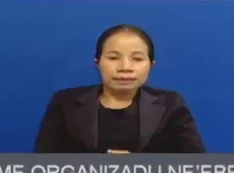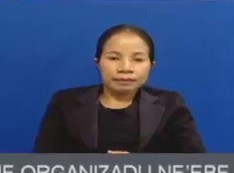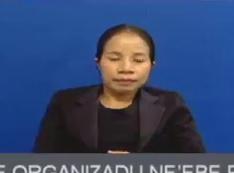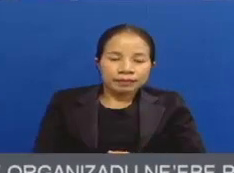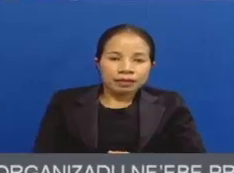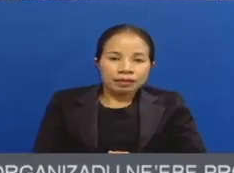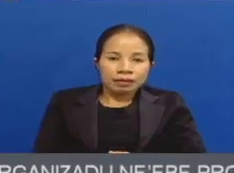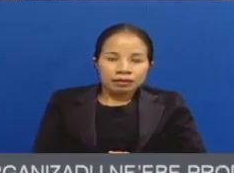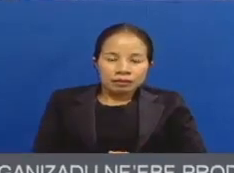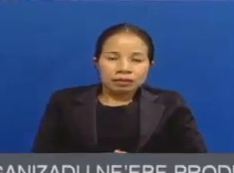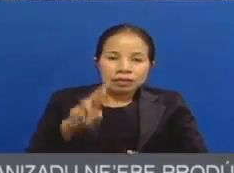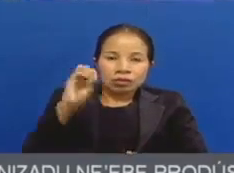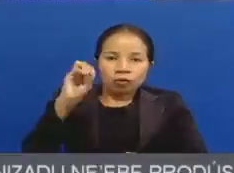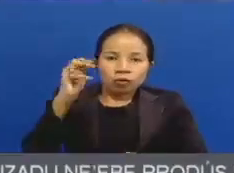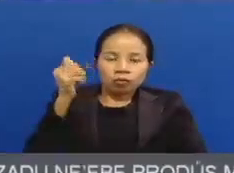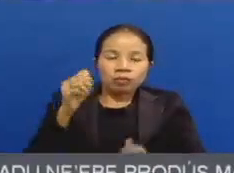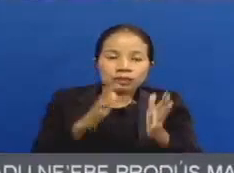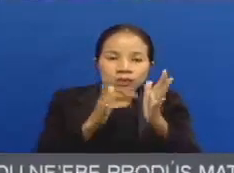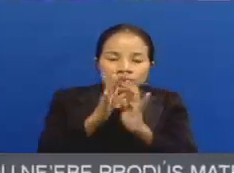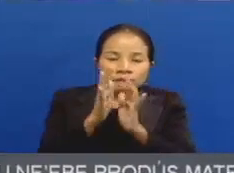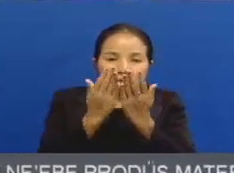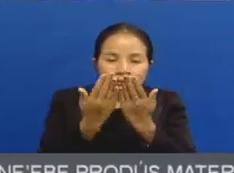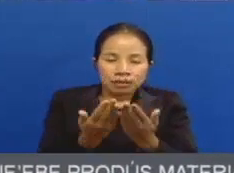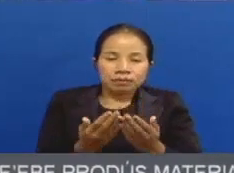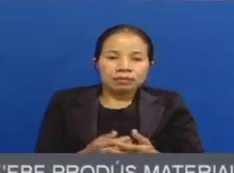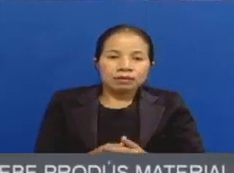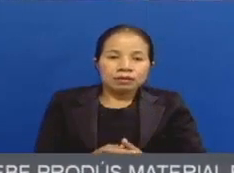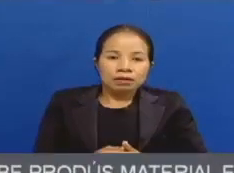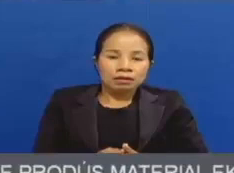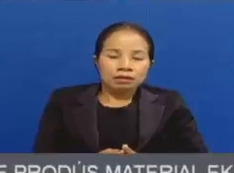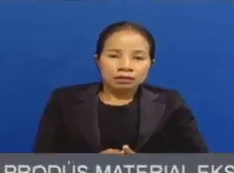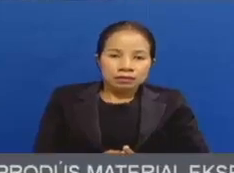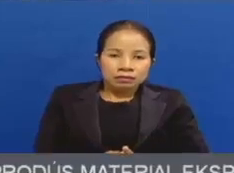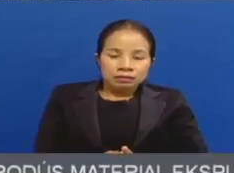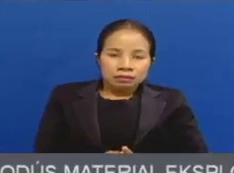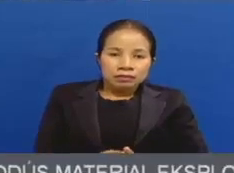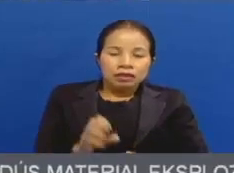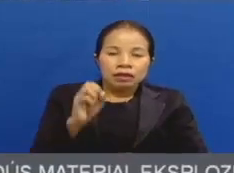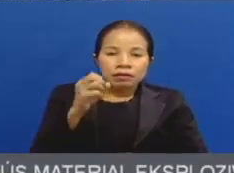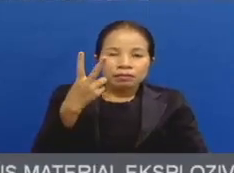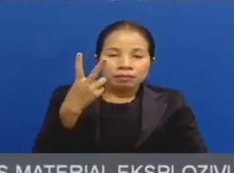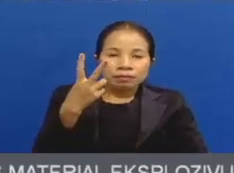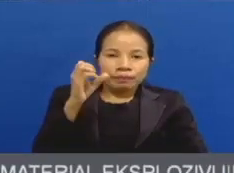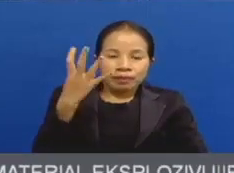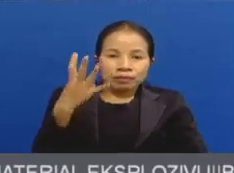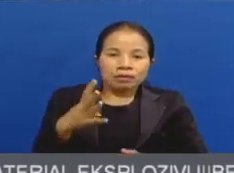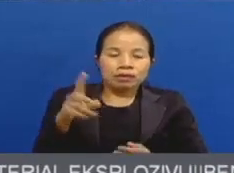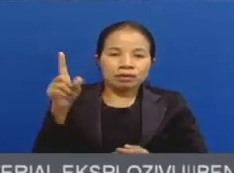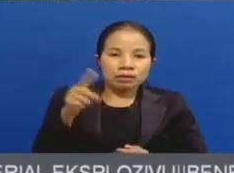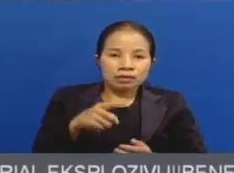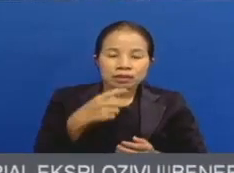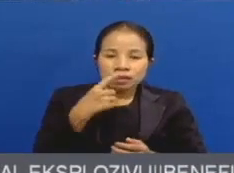Iha Roma capítulo 14, versículo alu ush. Iha Roma capítulo 14, versículo alu